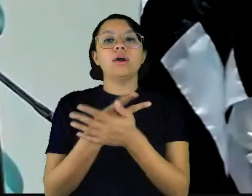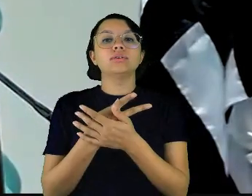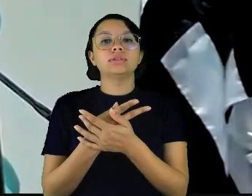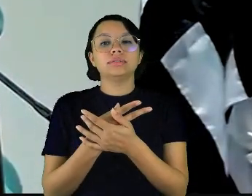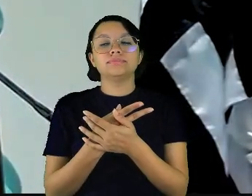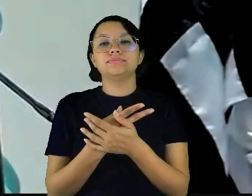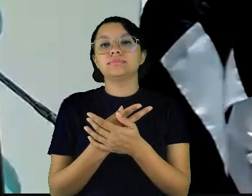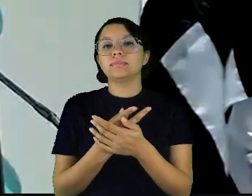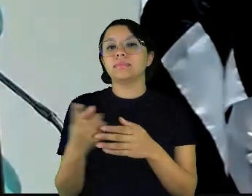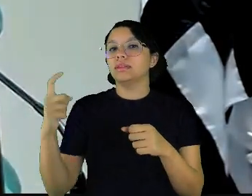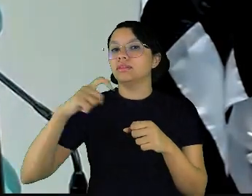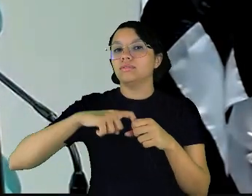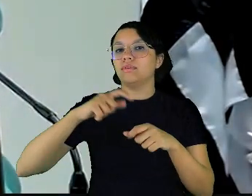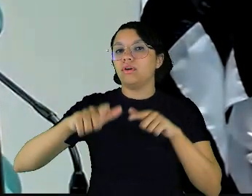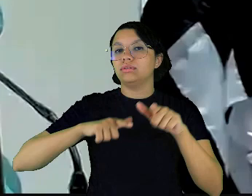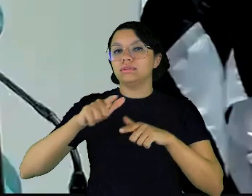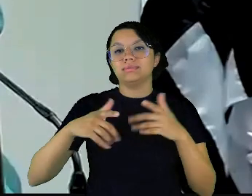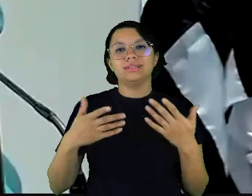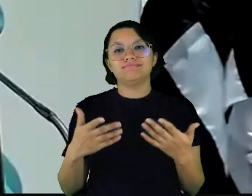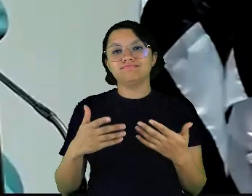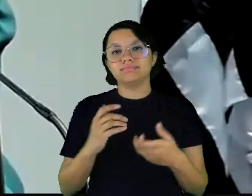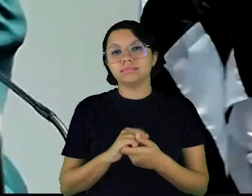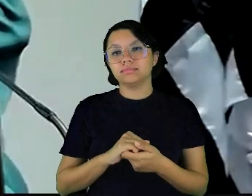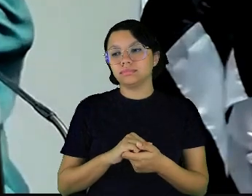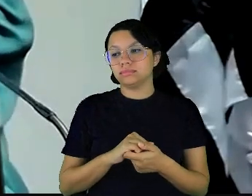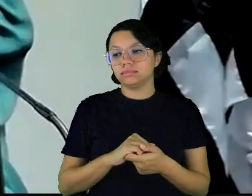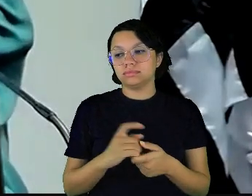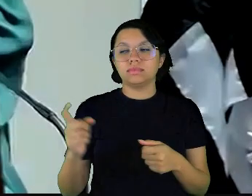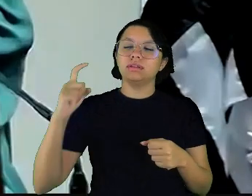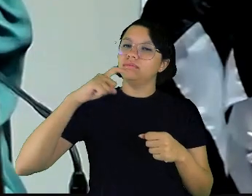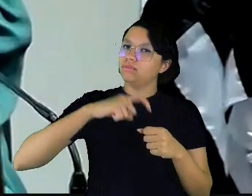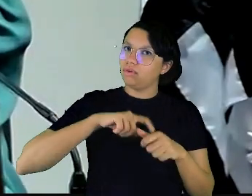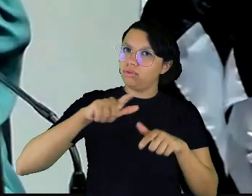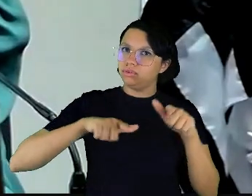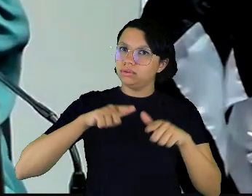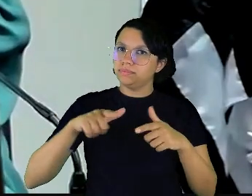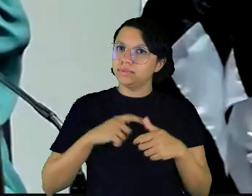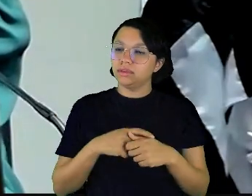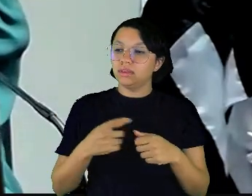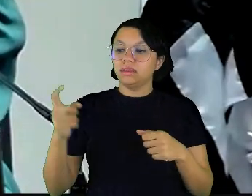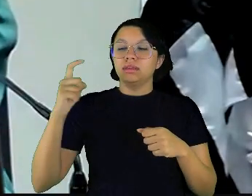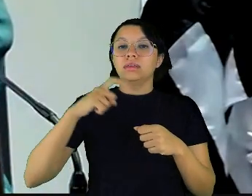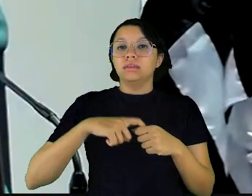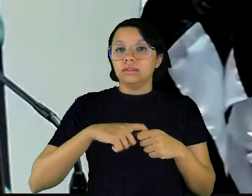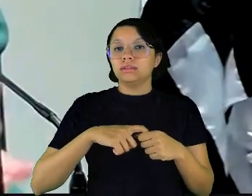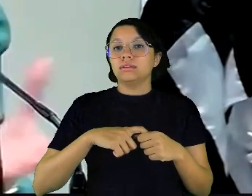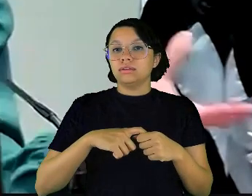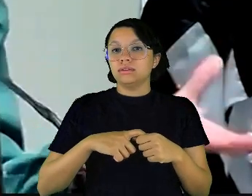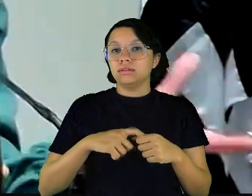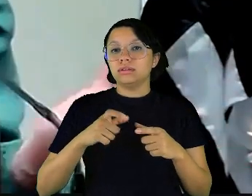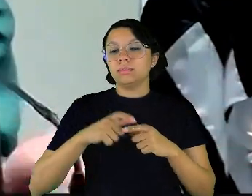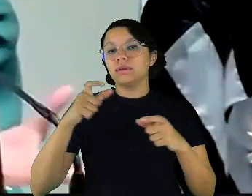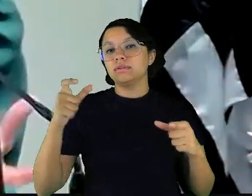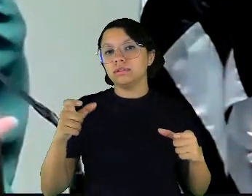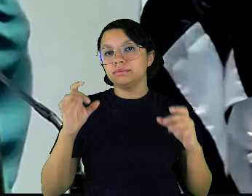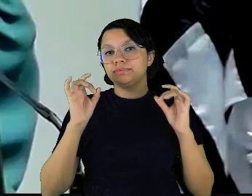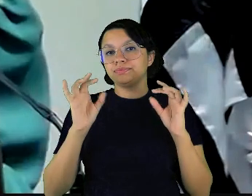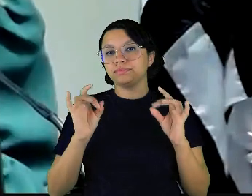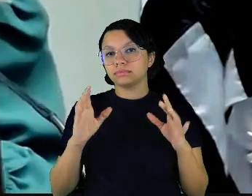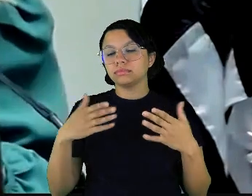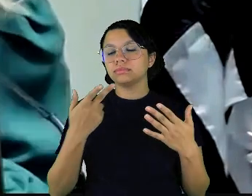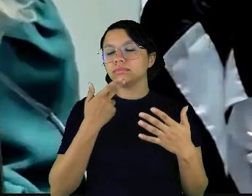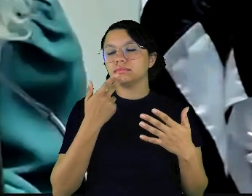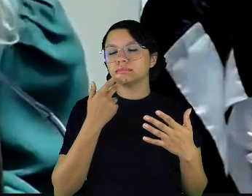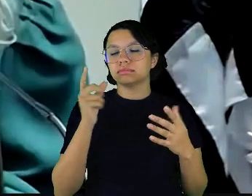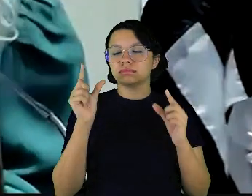Ele volta ao trabalho. Ele volta ao trabalho. Ele volta ao trabalho muitas vezes, especialmente quando eu estou falando